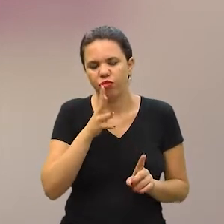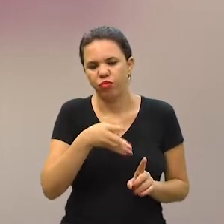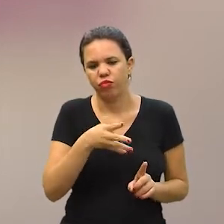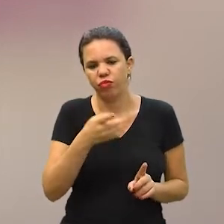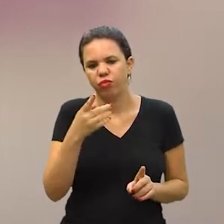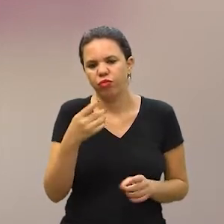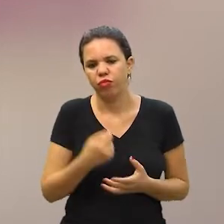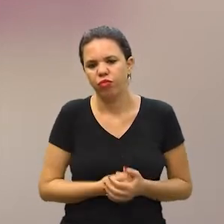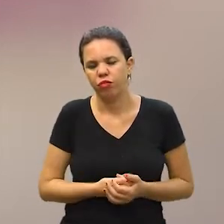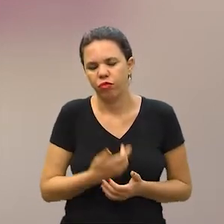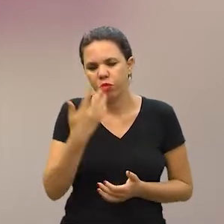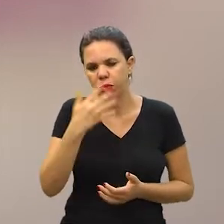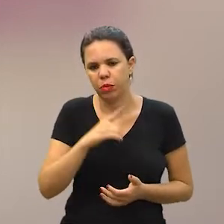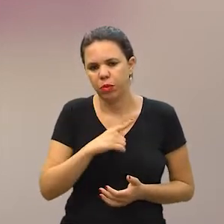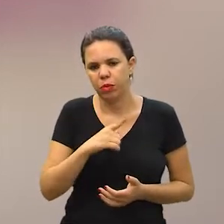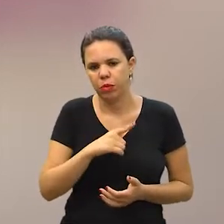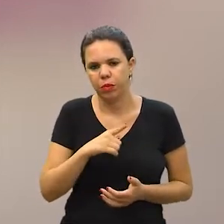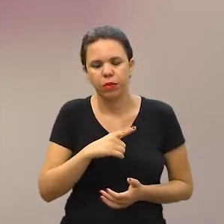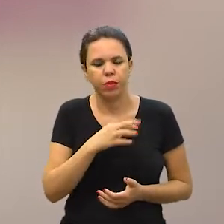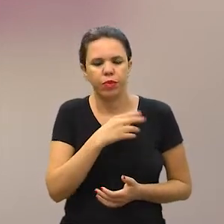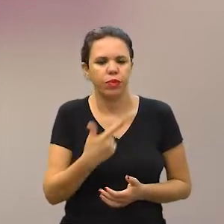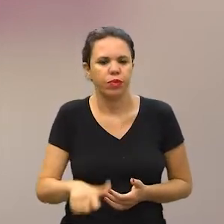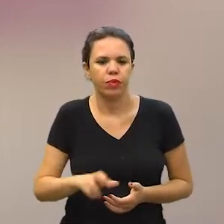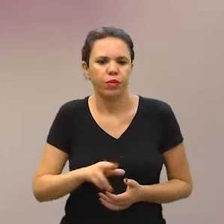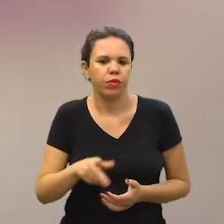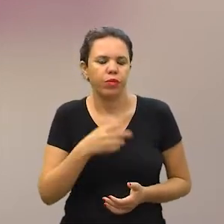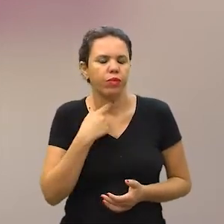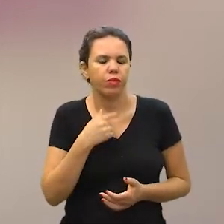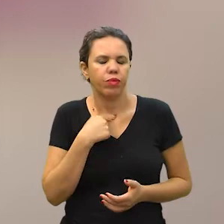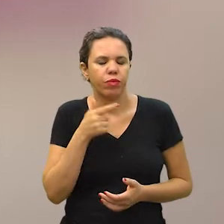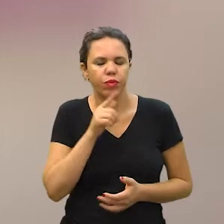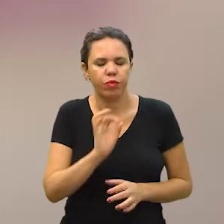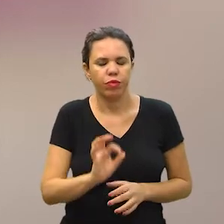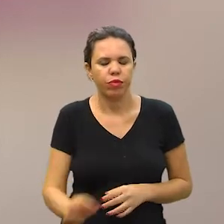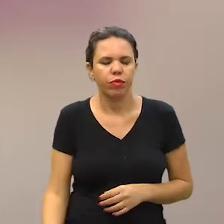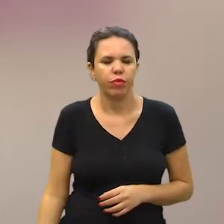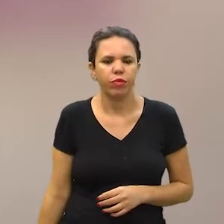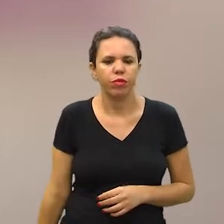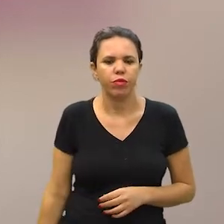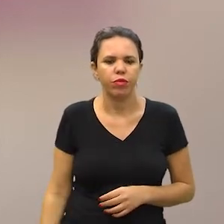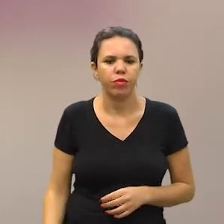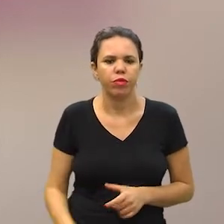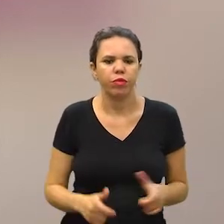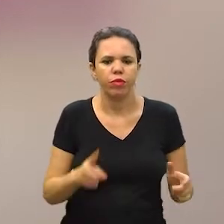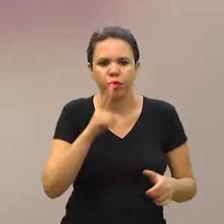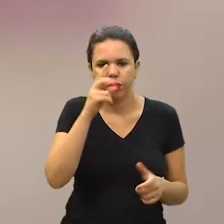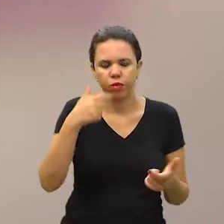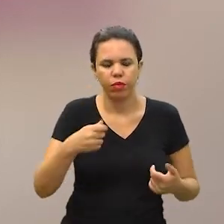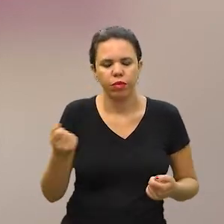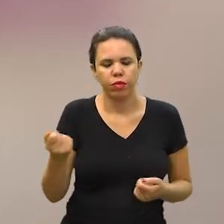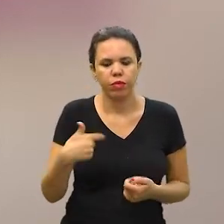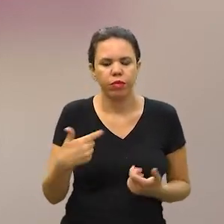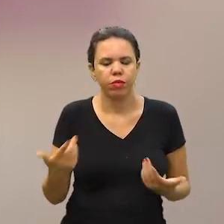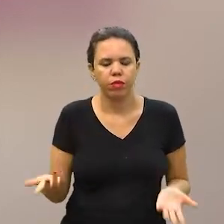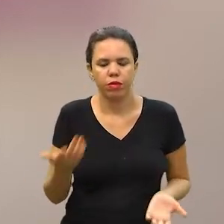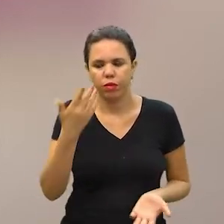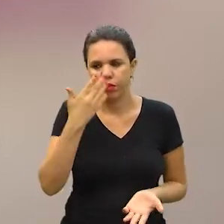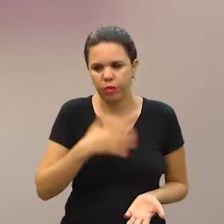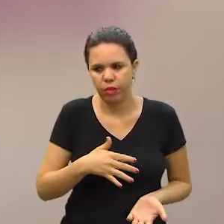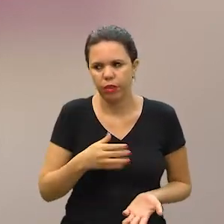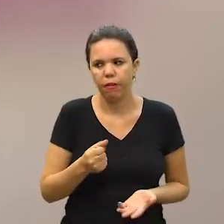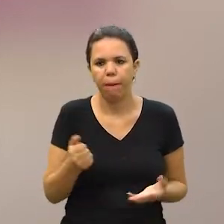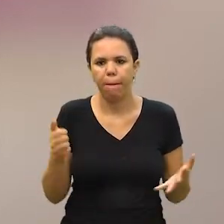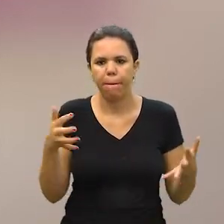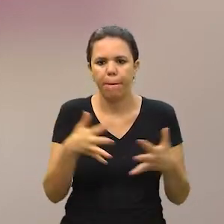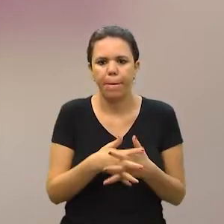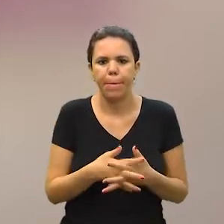dificuldade que a criança tem, né? Não é uma má vontade, ela não consegue. É como se fosse assim, é mais forte que ela, né? Então, sim, é